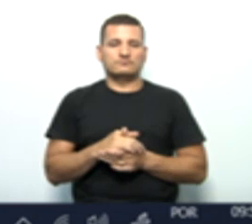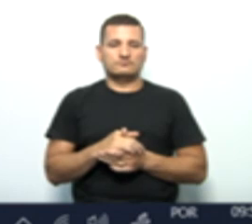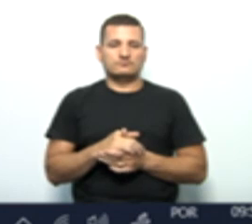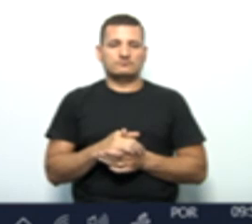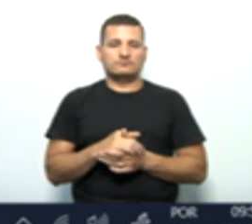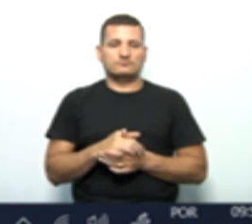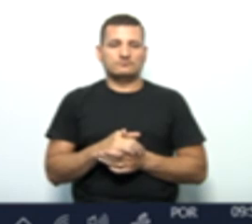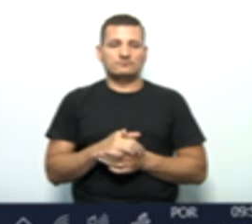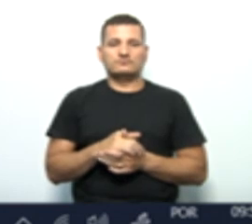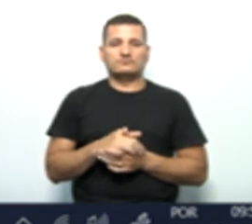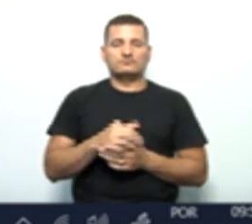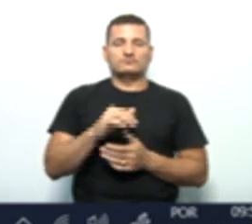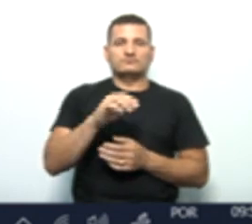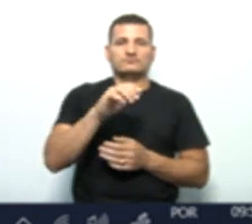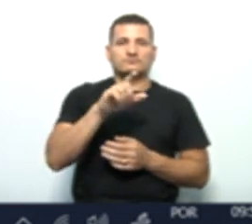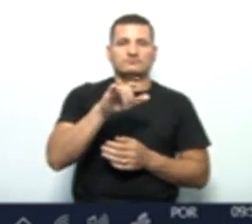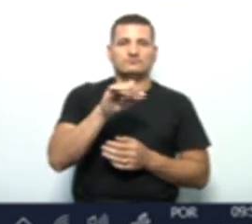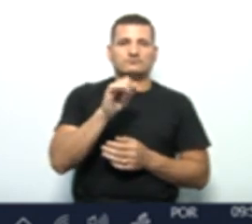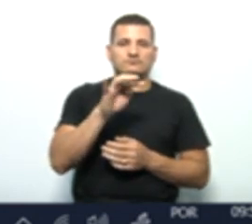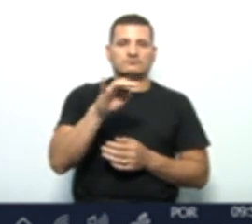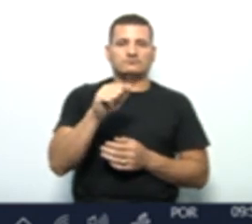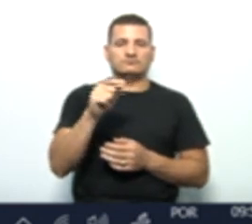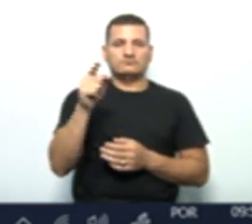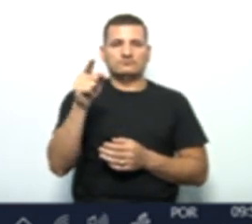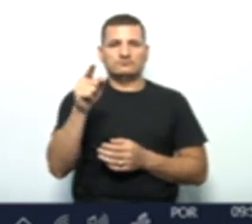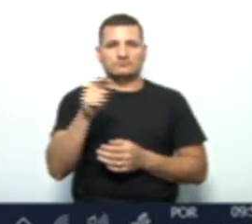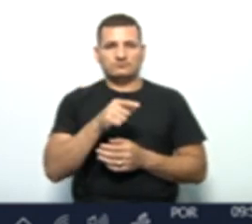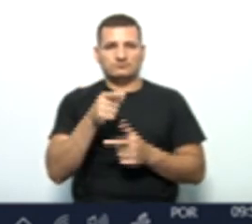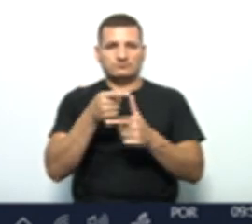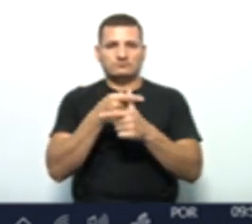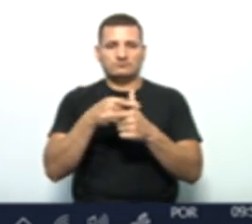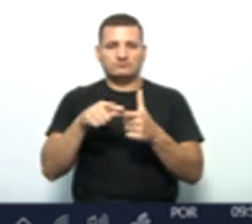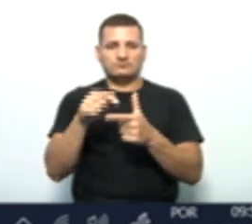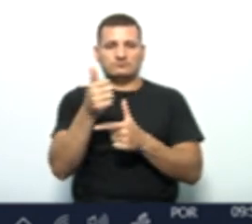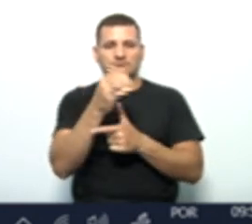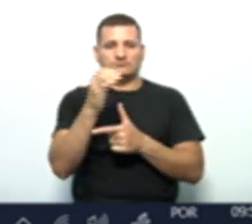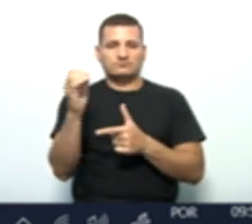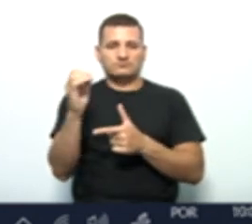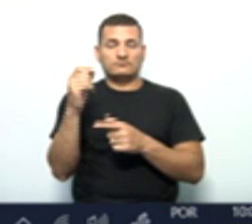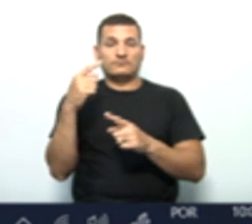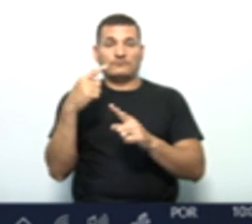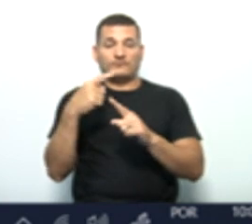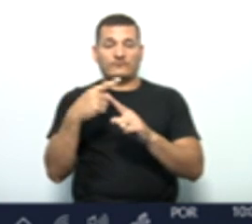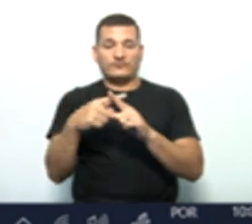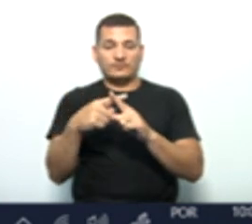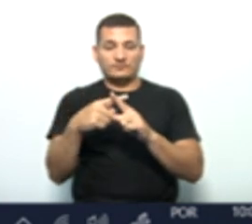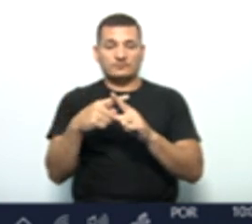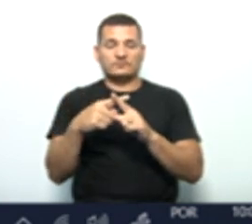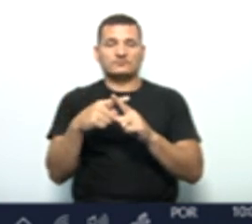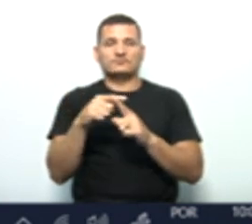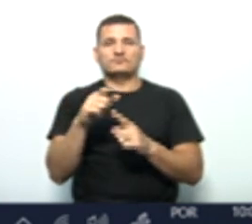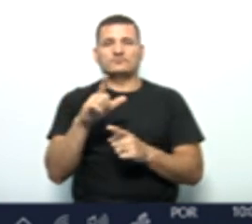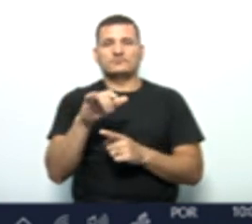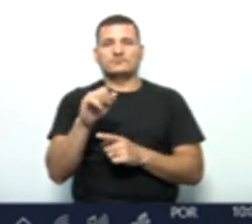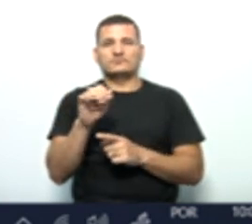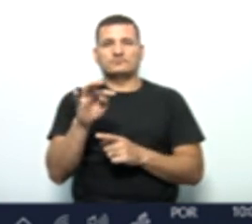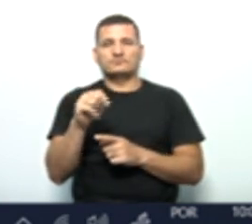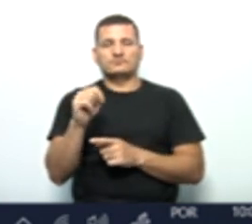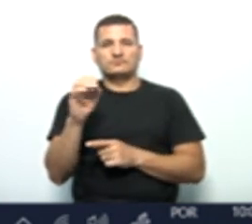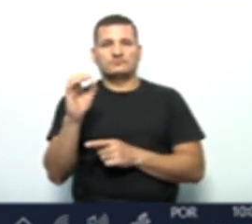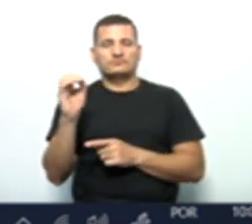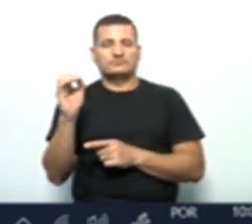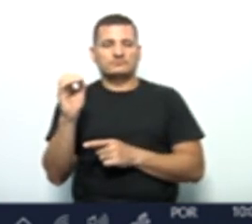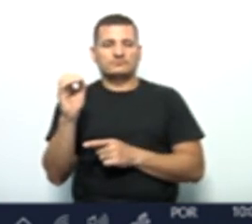então lista dividido por 100 vezes lista da posição 0. Então eu coloquei lista dividido por 100, então a lista